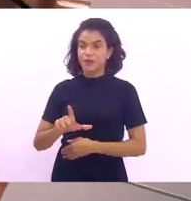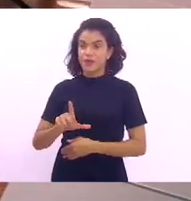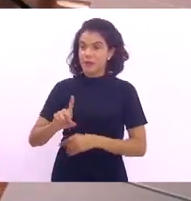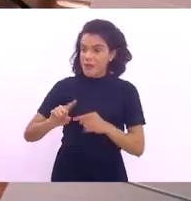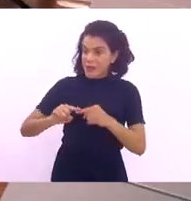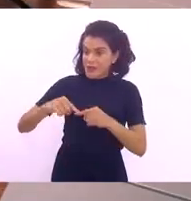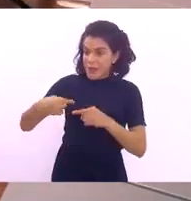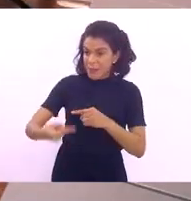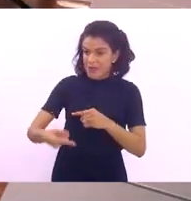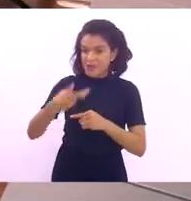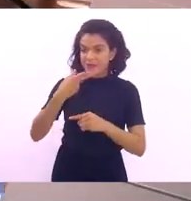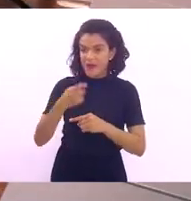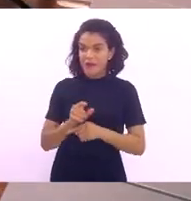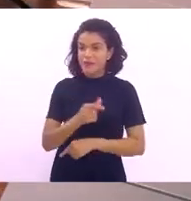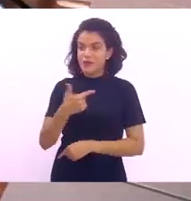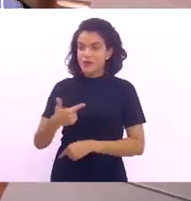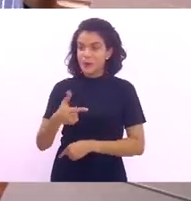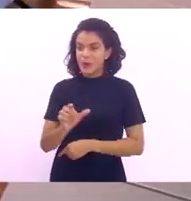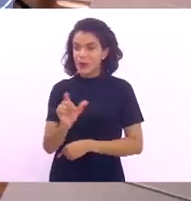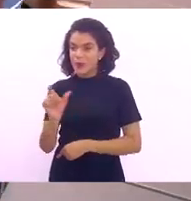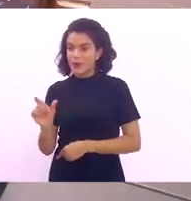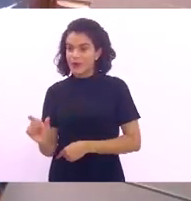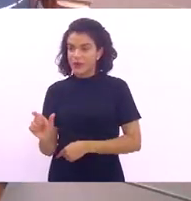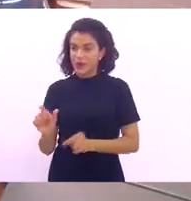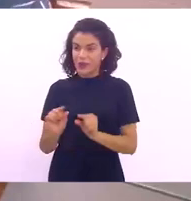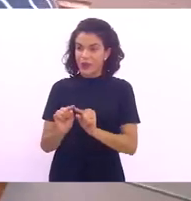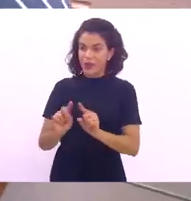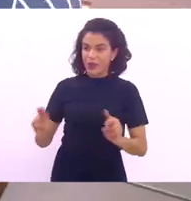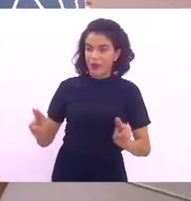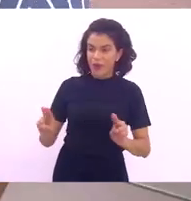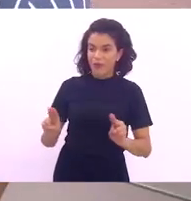se fala de novo seu sobrenome para a gente ouvir